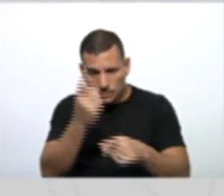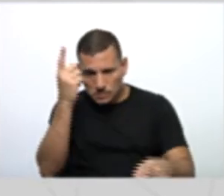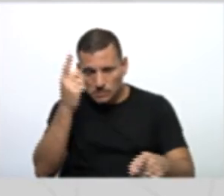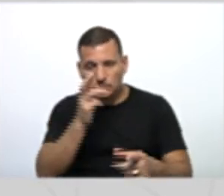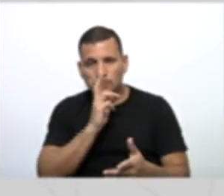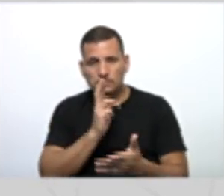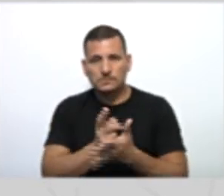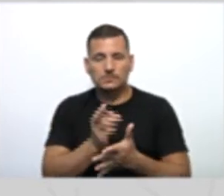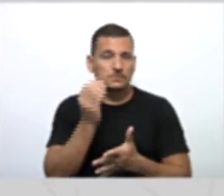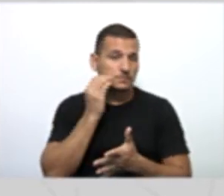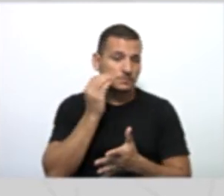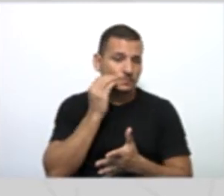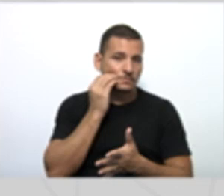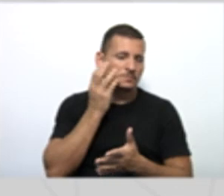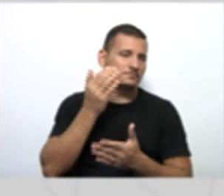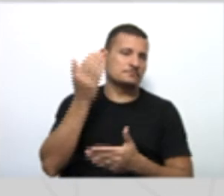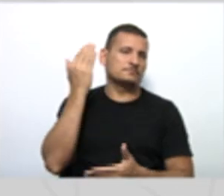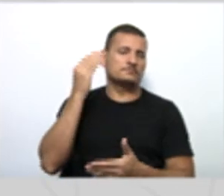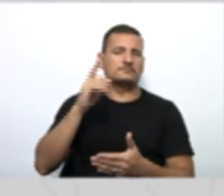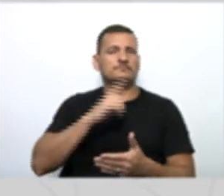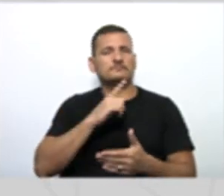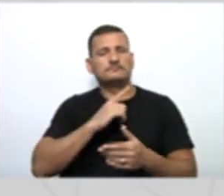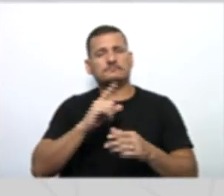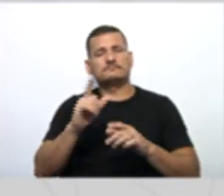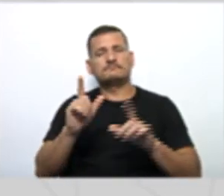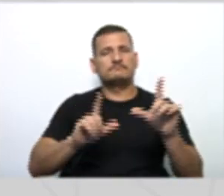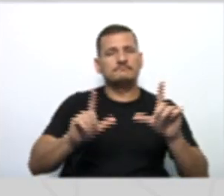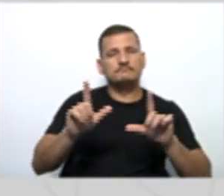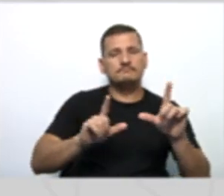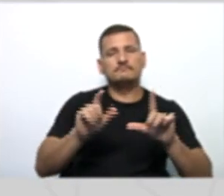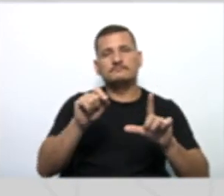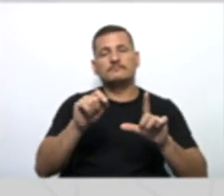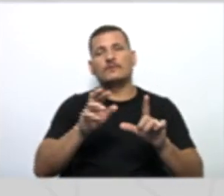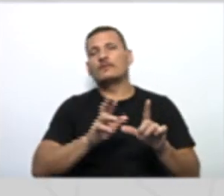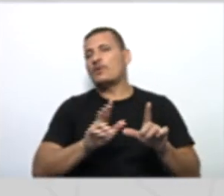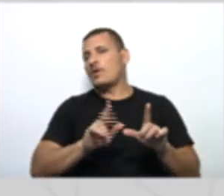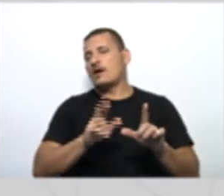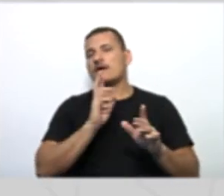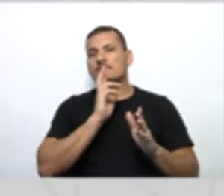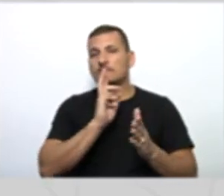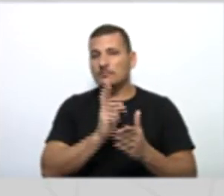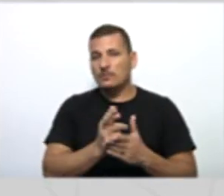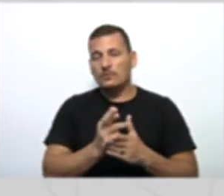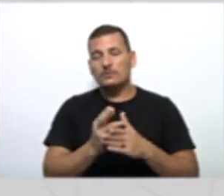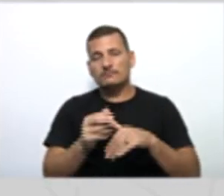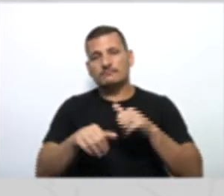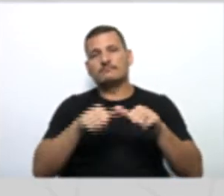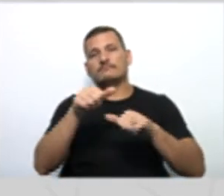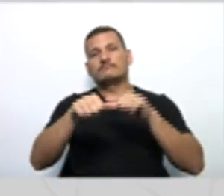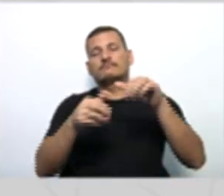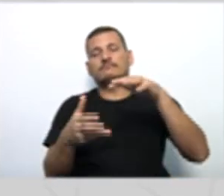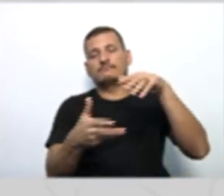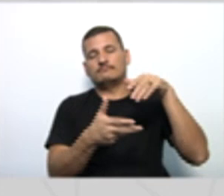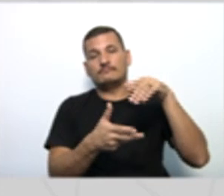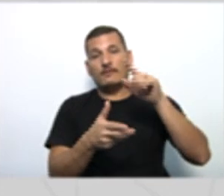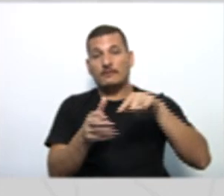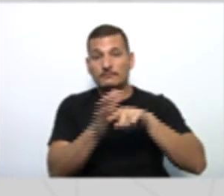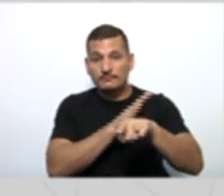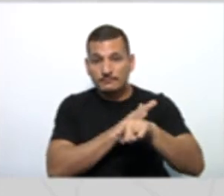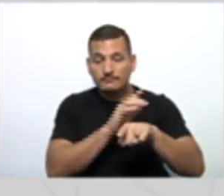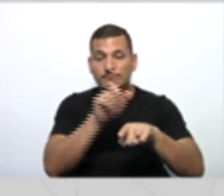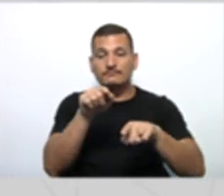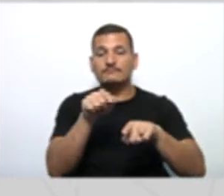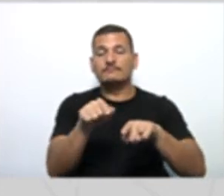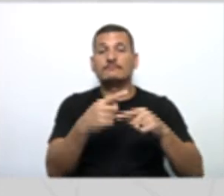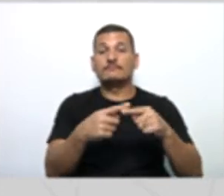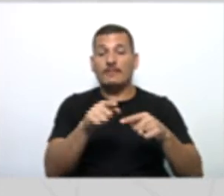uma propaganda há um tempo muito interessante, que não são as respostas que movem o mundo, são as perguntas, porque é com elas que eu vou procurar.